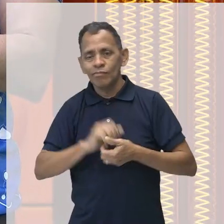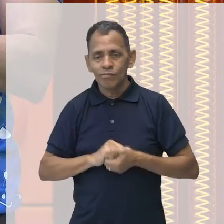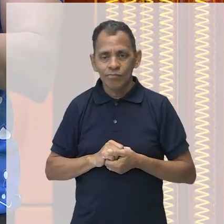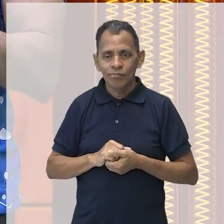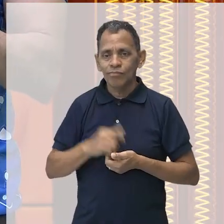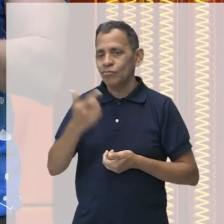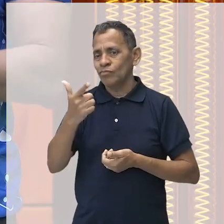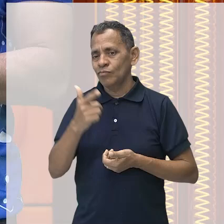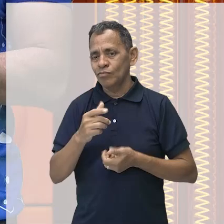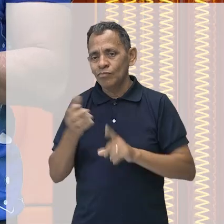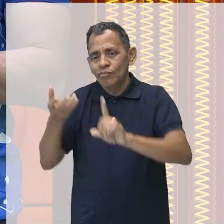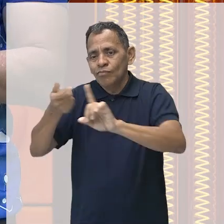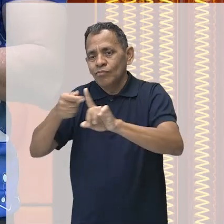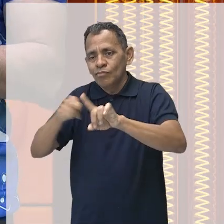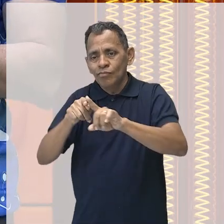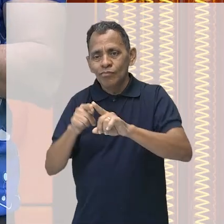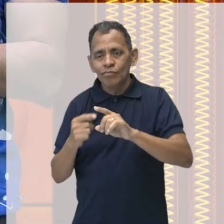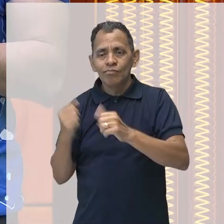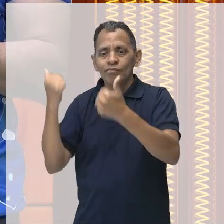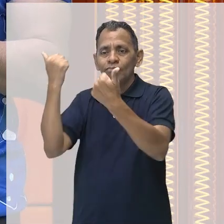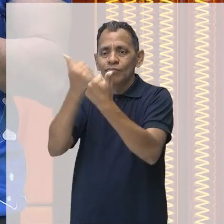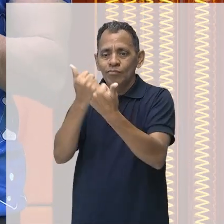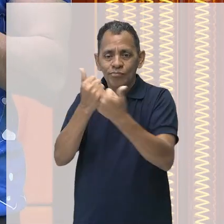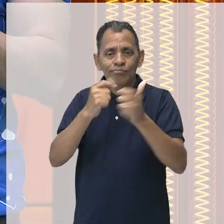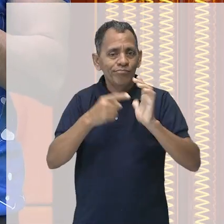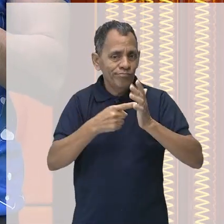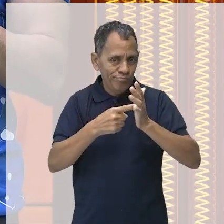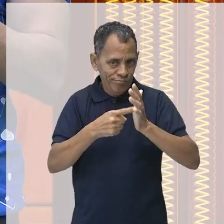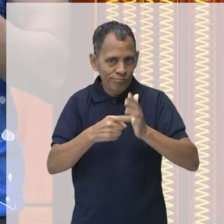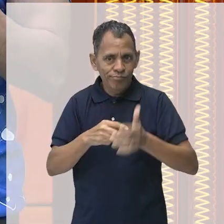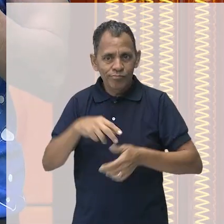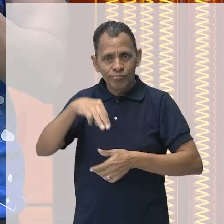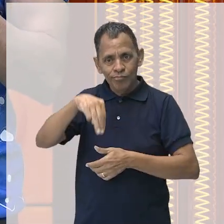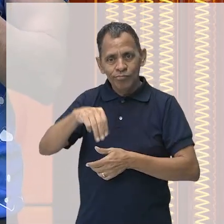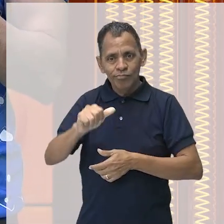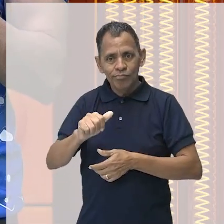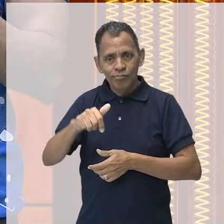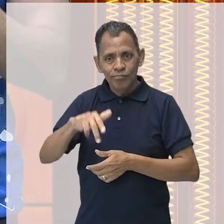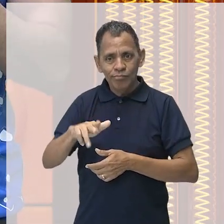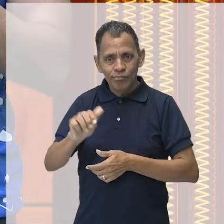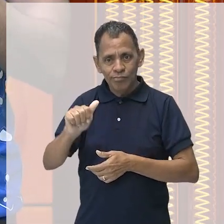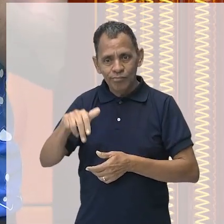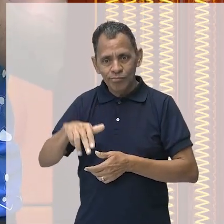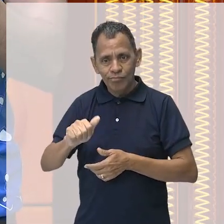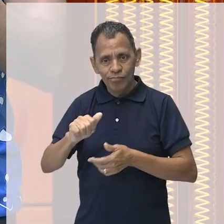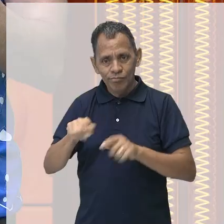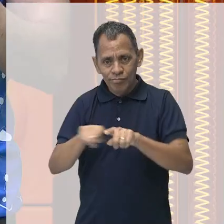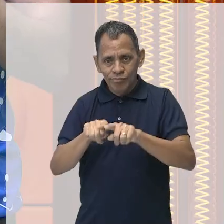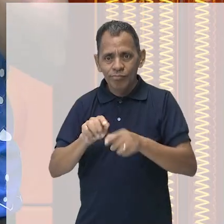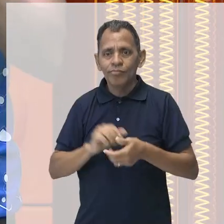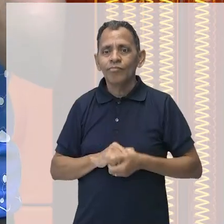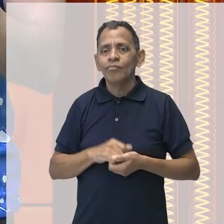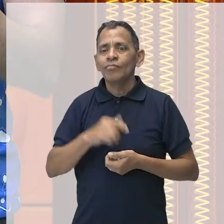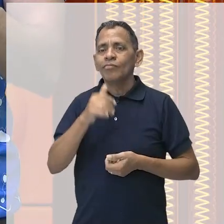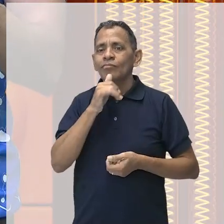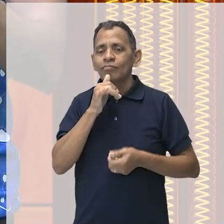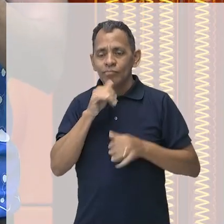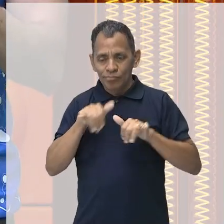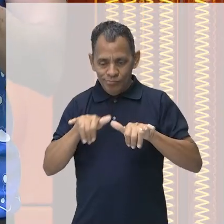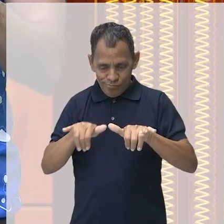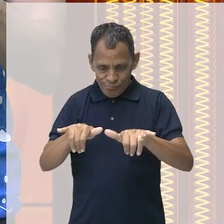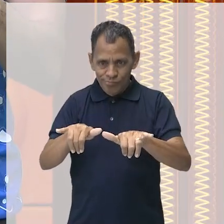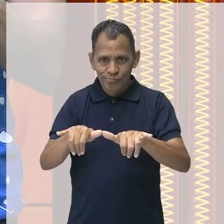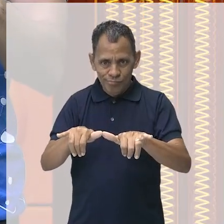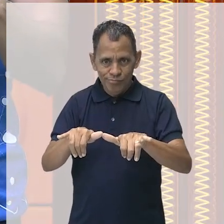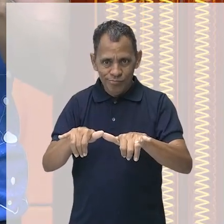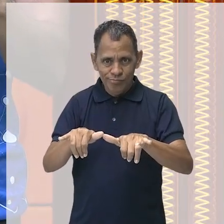pelas máquinas. Um exemplo, né, a caixa de supermercado, que é uma coisa mais automática ali, né?